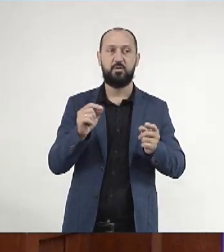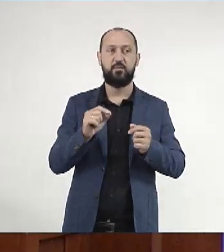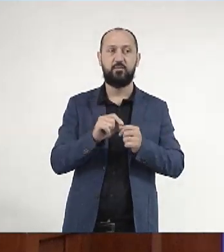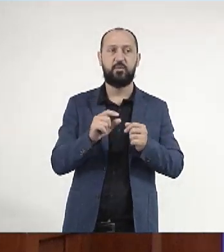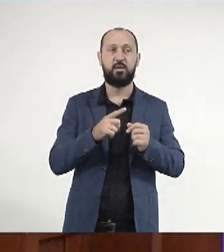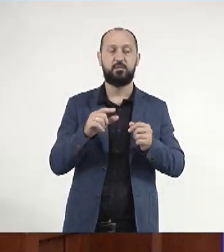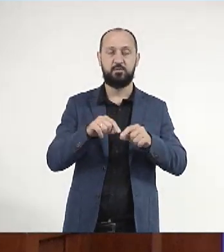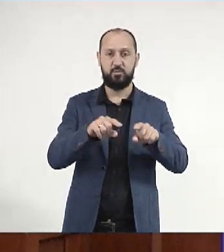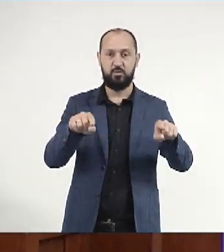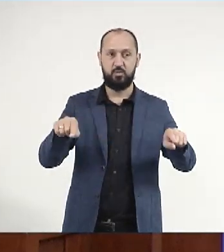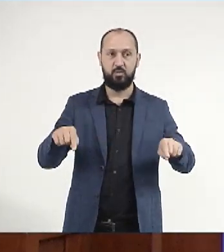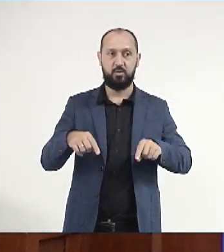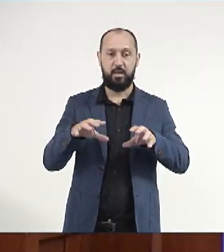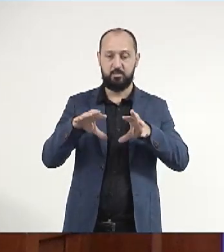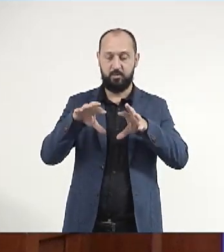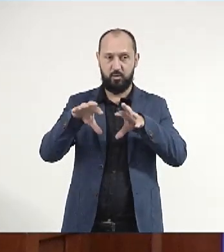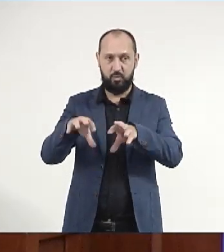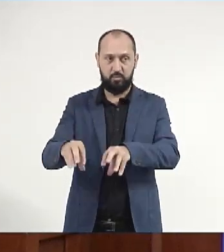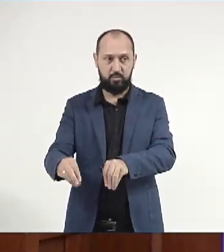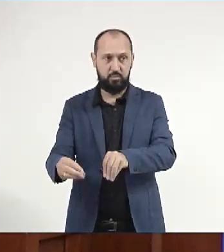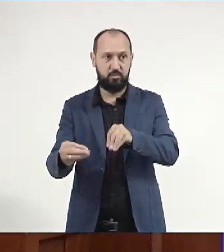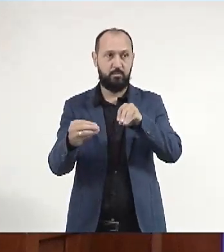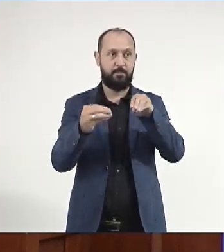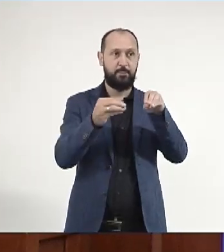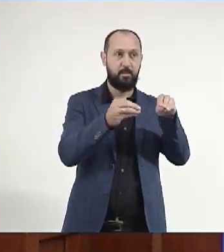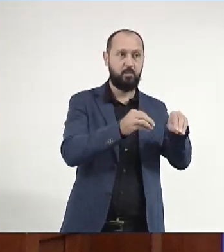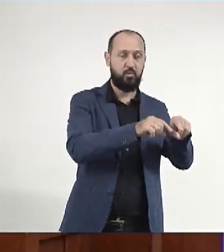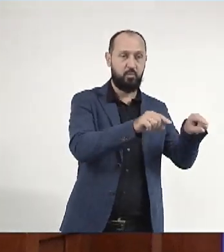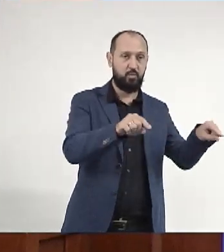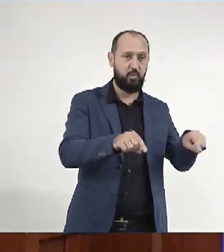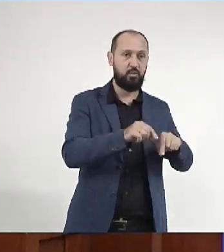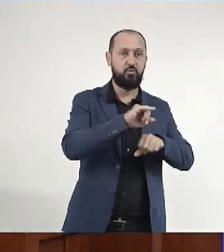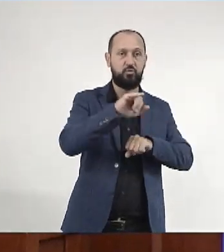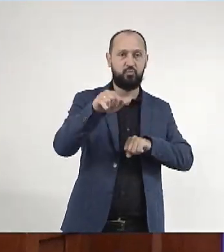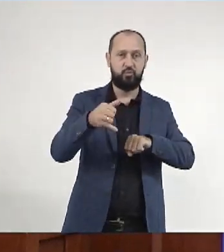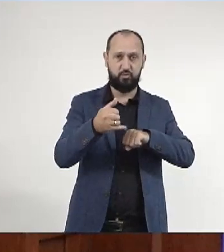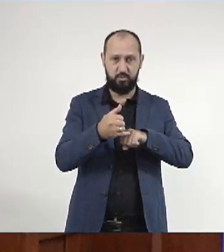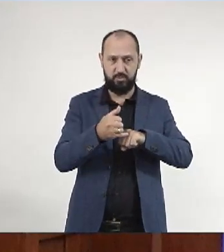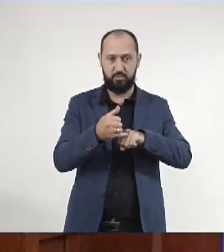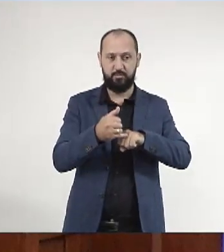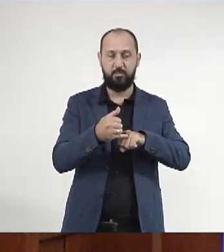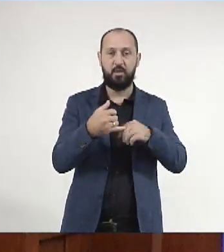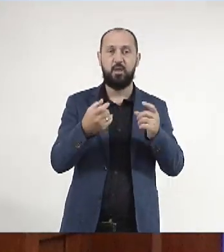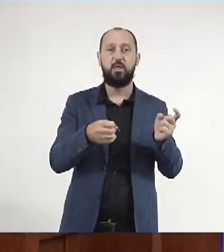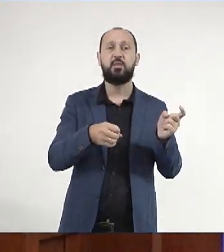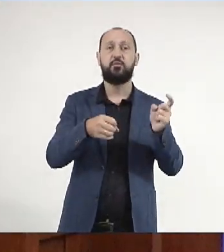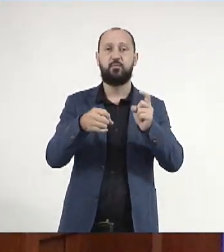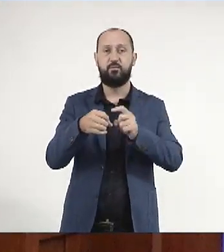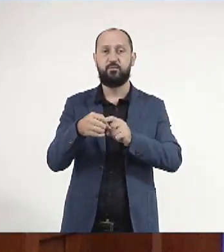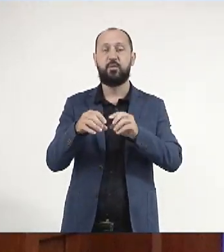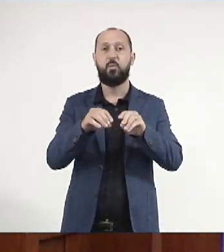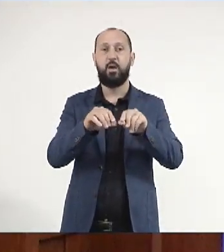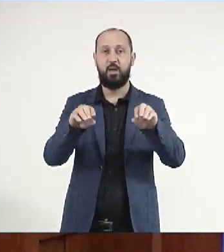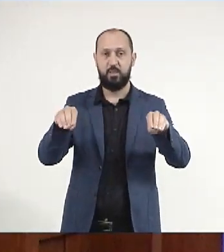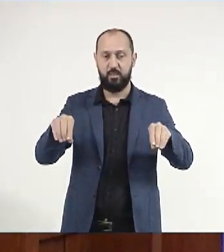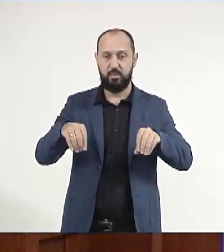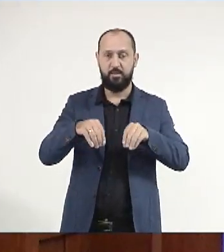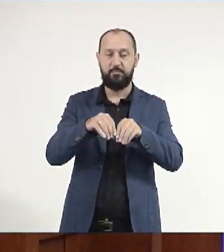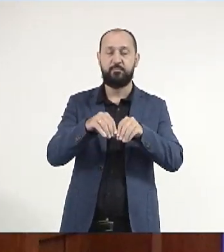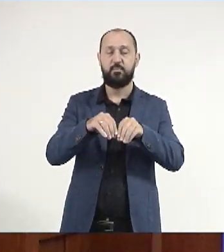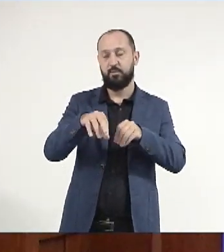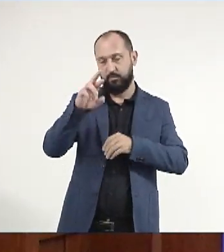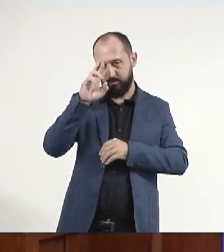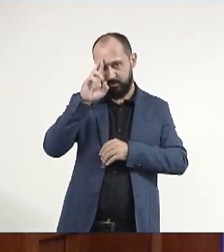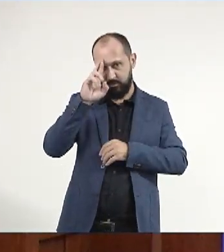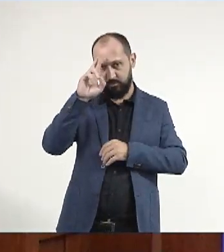a transferência dos colonos que viviam lá para uma área em Juti, né, e devolveu a terra tradicional para as